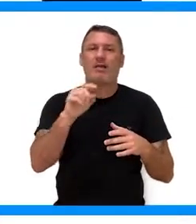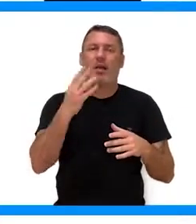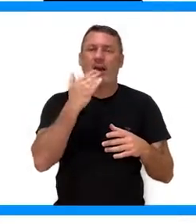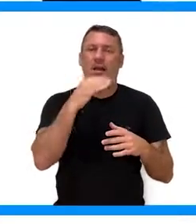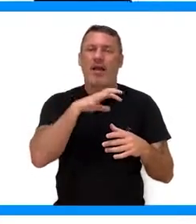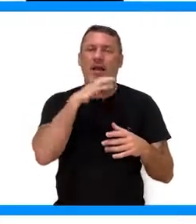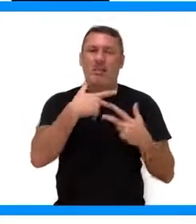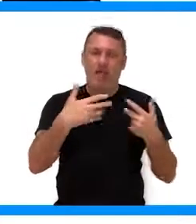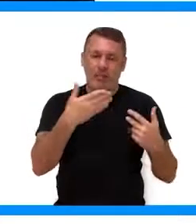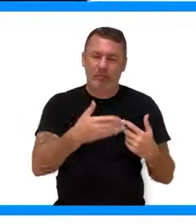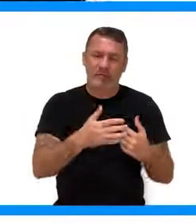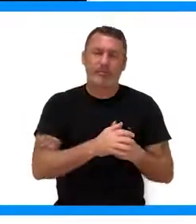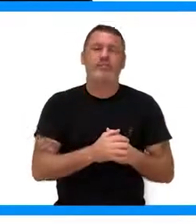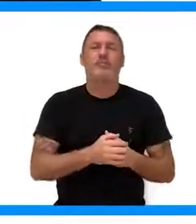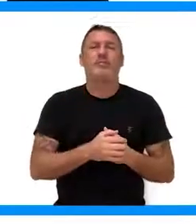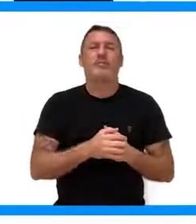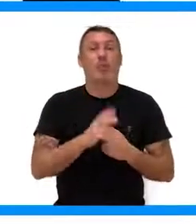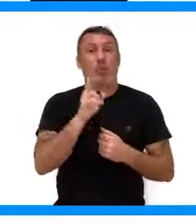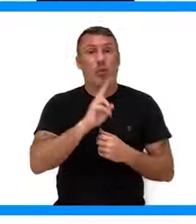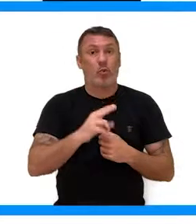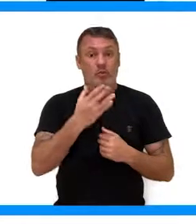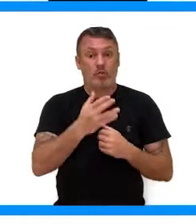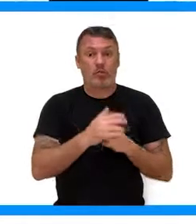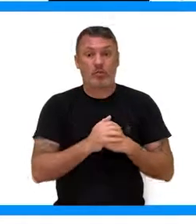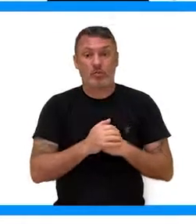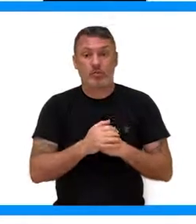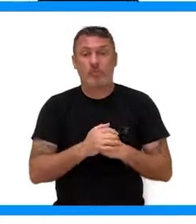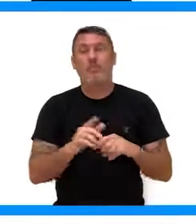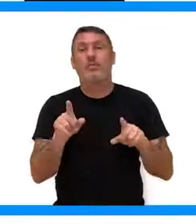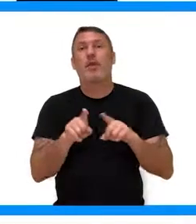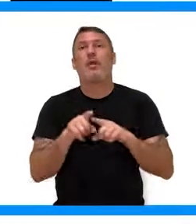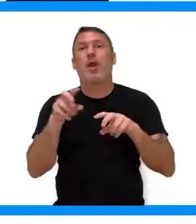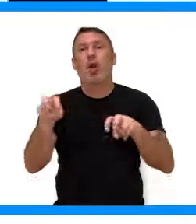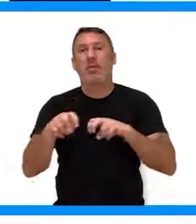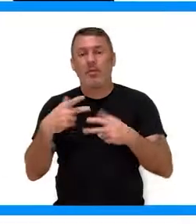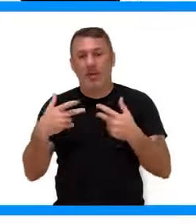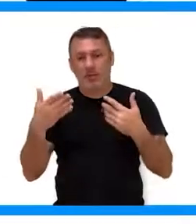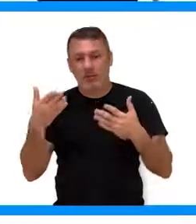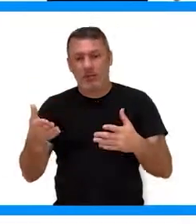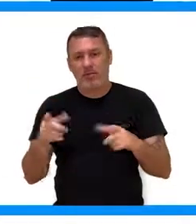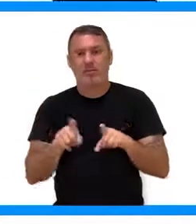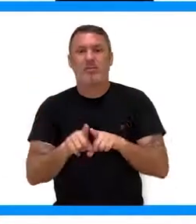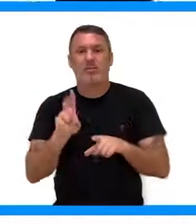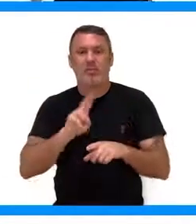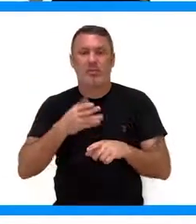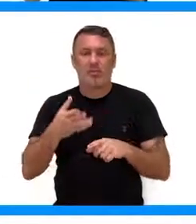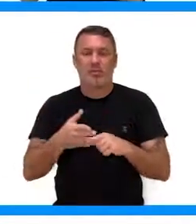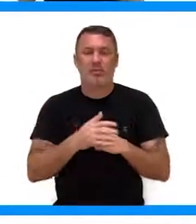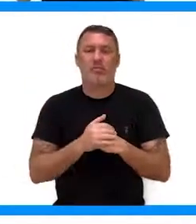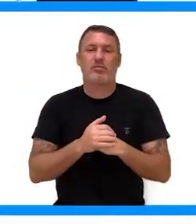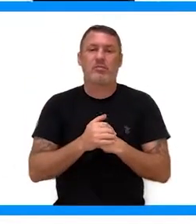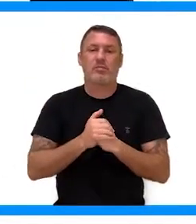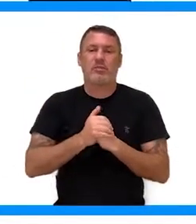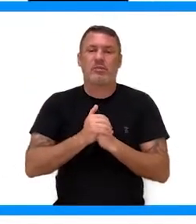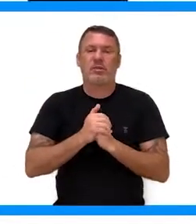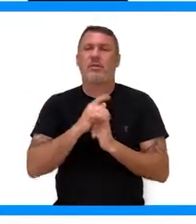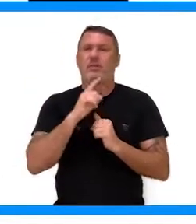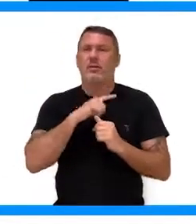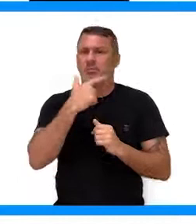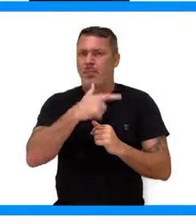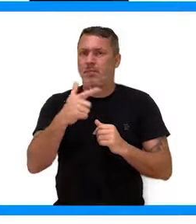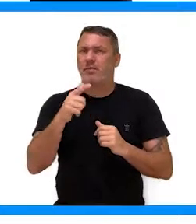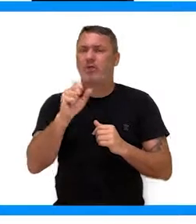animais, logo também existe aqui um vínculo, né, com a atividade agropecuária, mas nós vamos entrar nesse